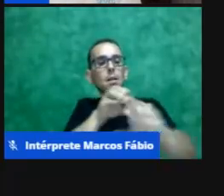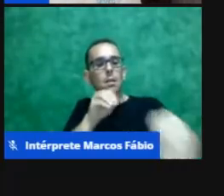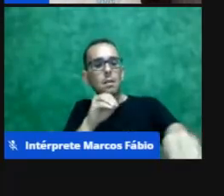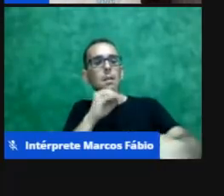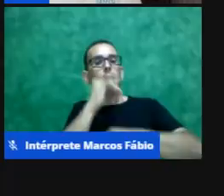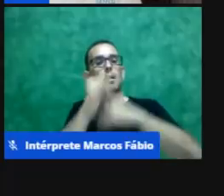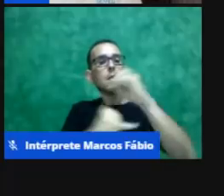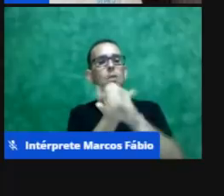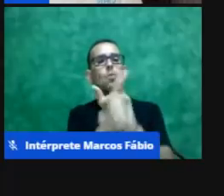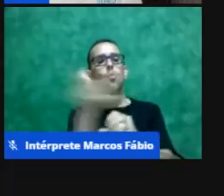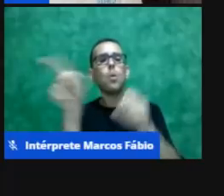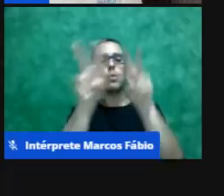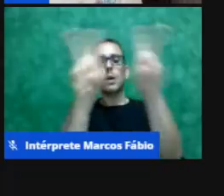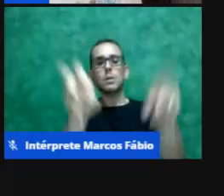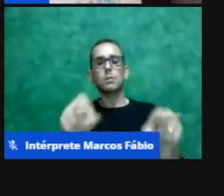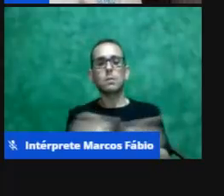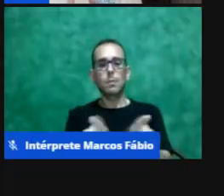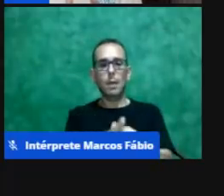outros assuntos.